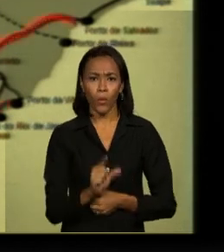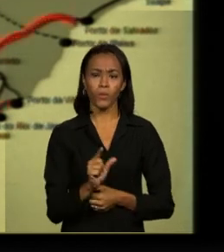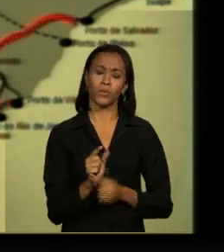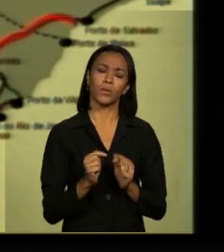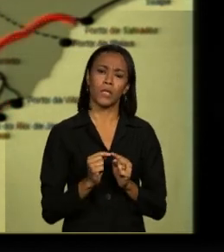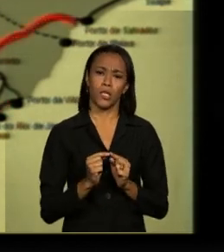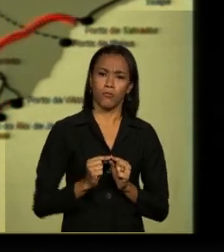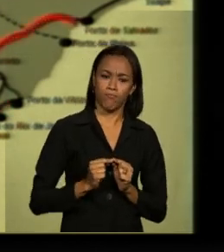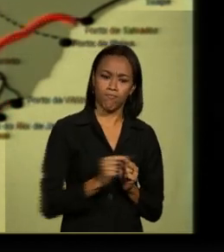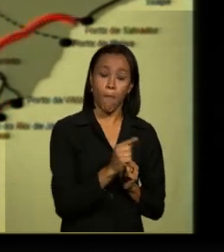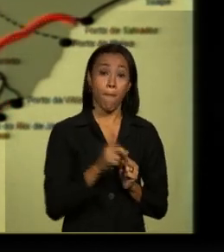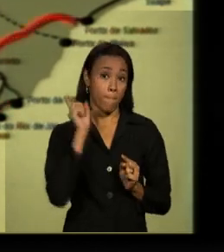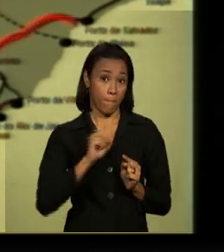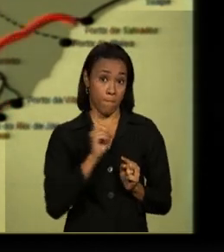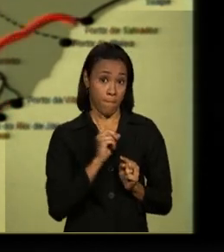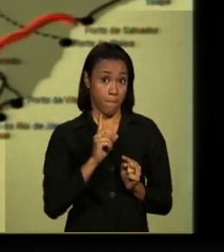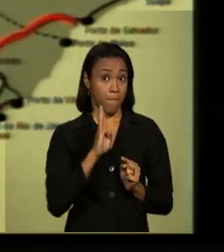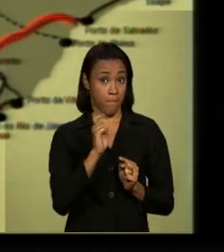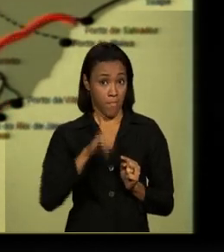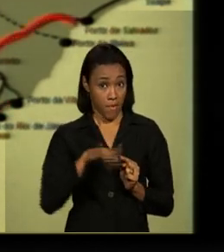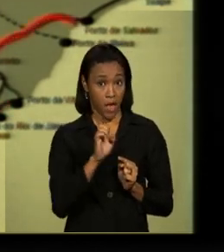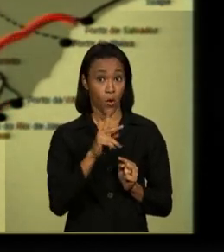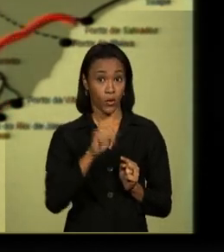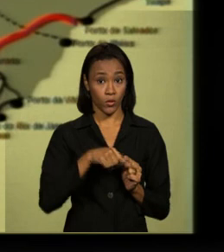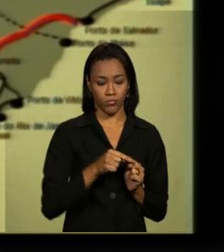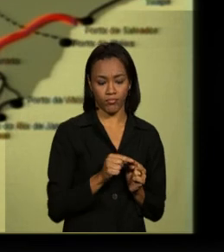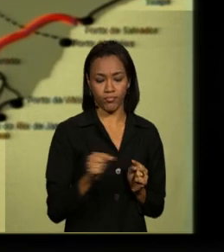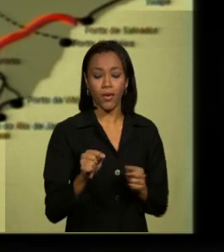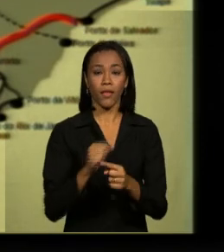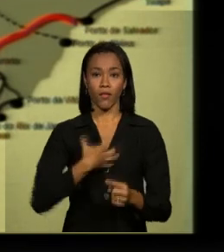entre Belo Horizonte e Salvador